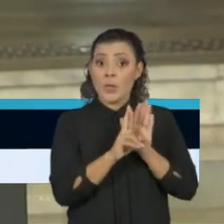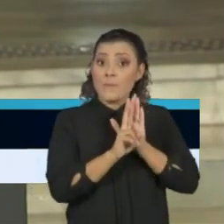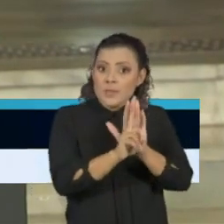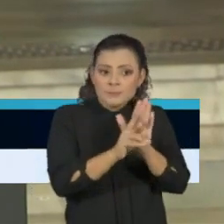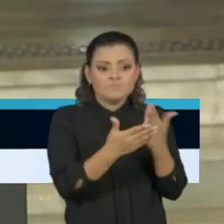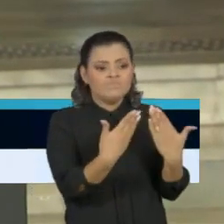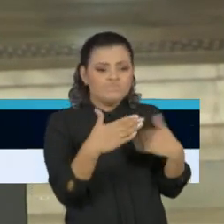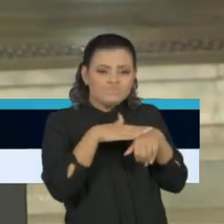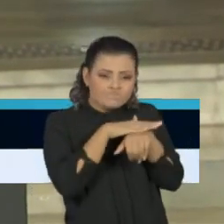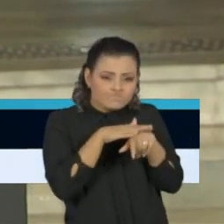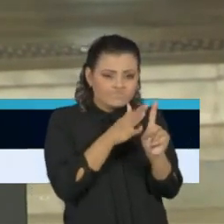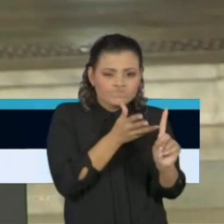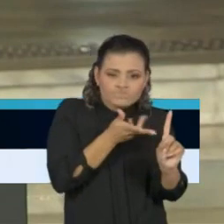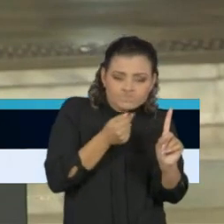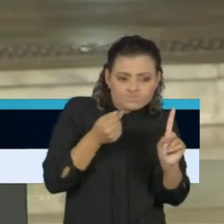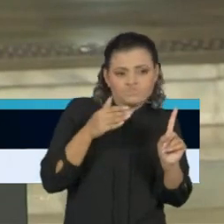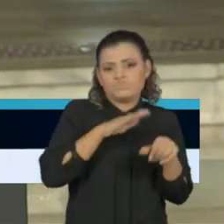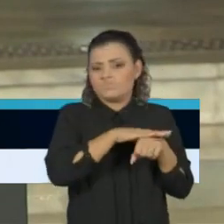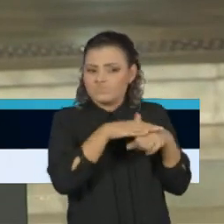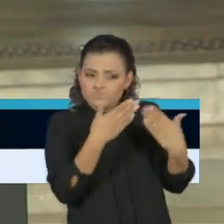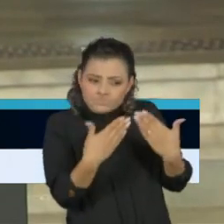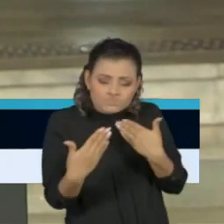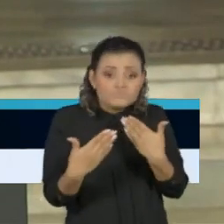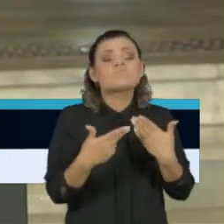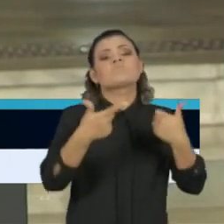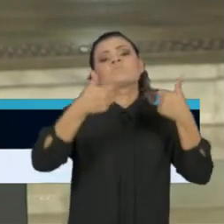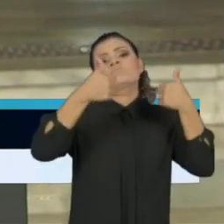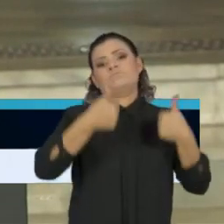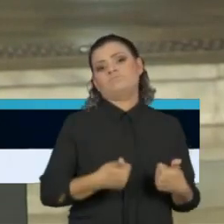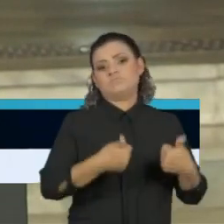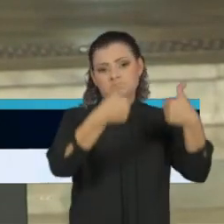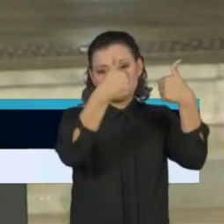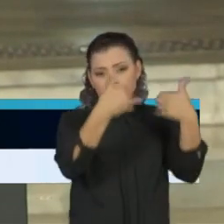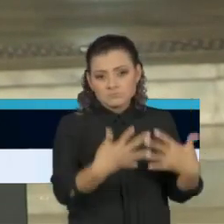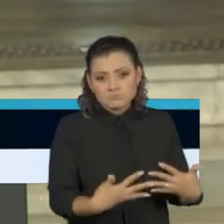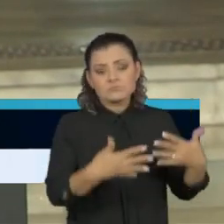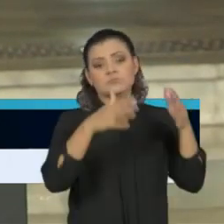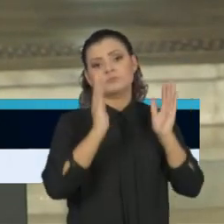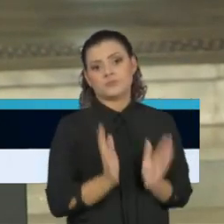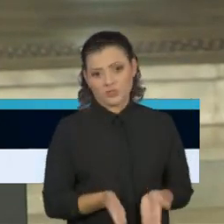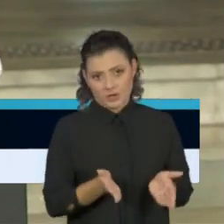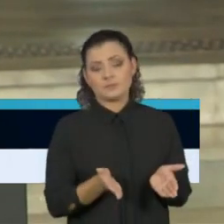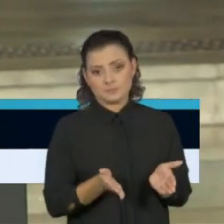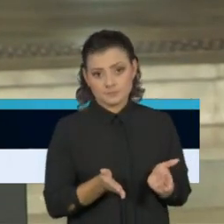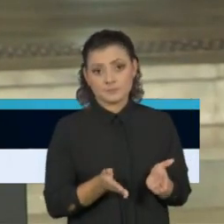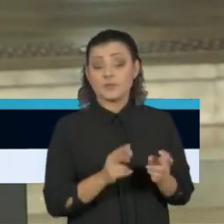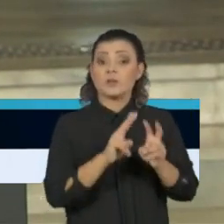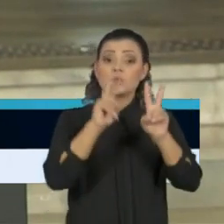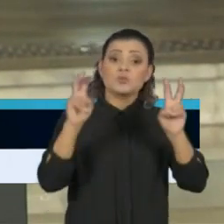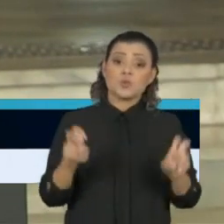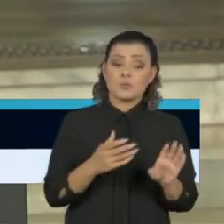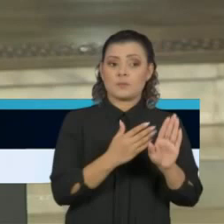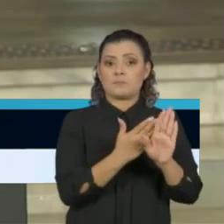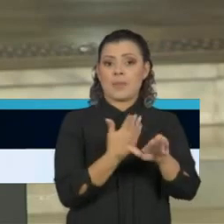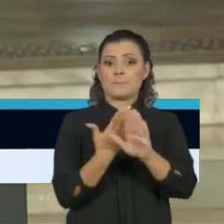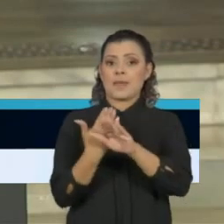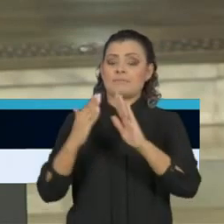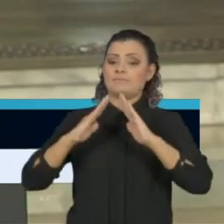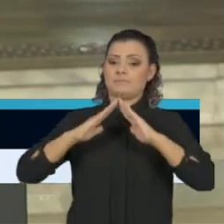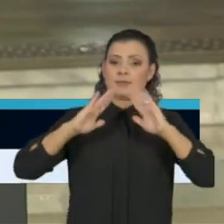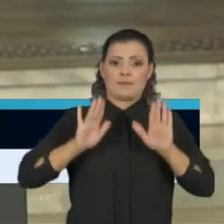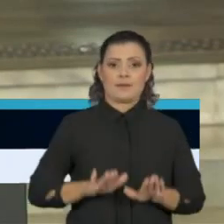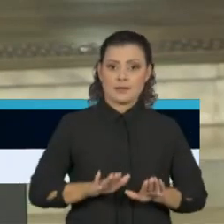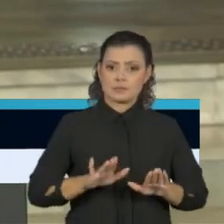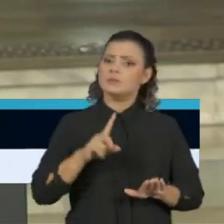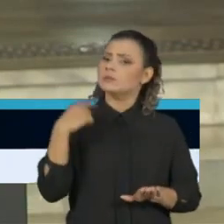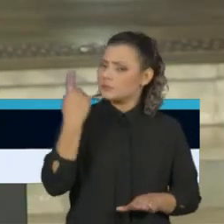representante, passarmos toda a importância, né, das medidas necessárias em relação ao isolamento domiciliar, que a gente sabe